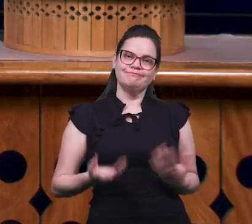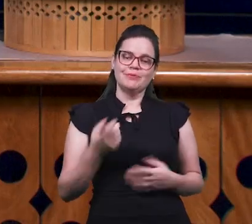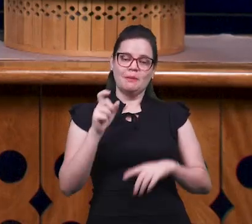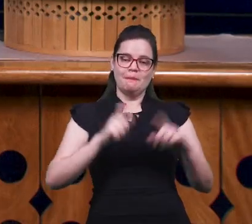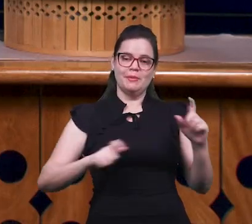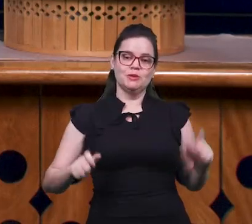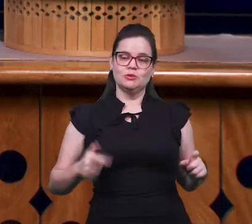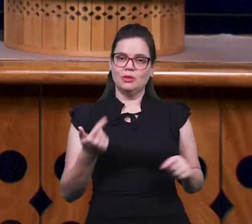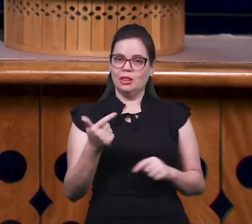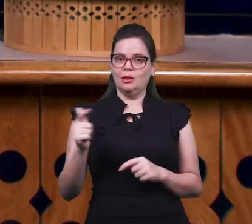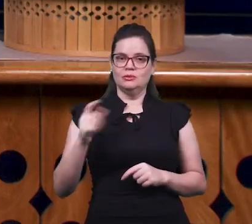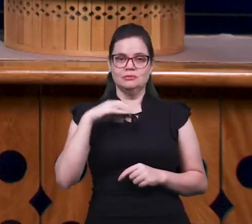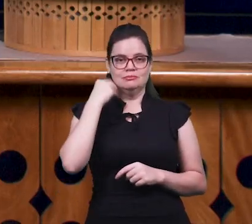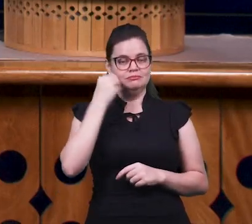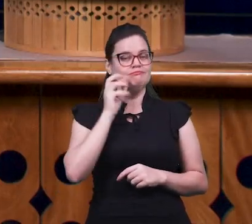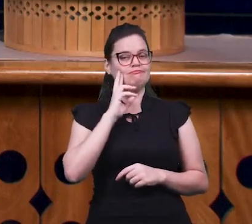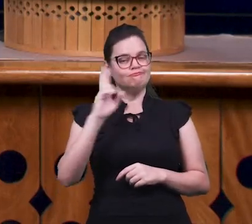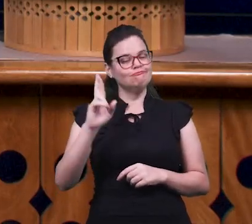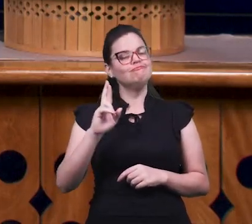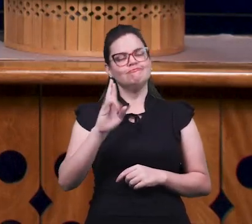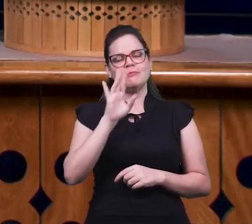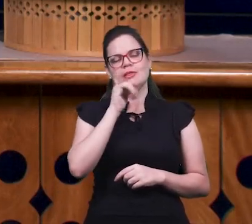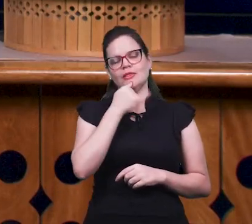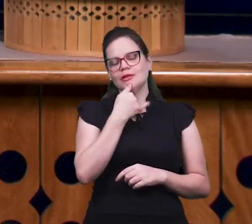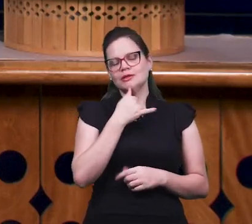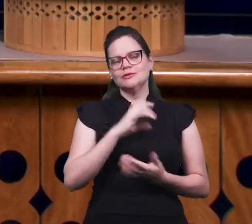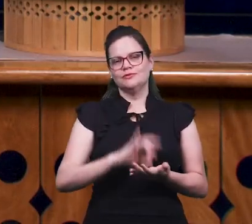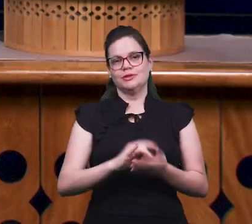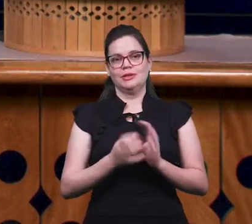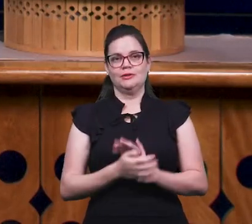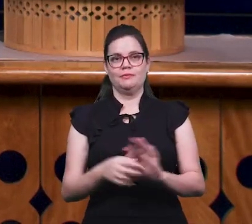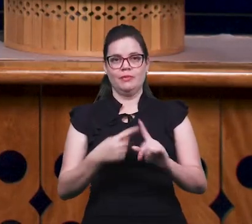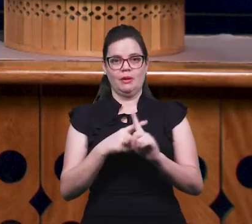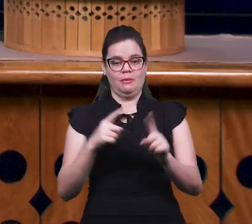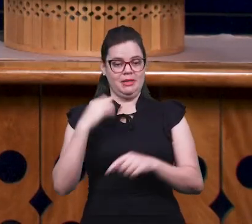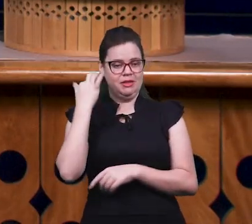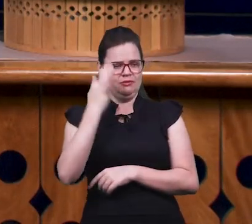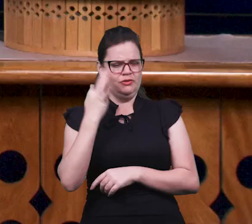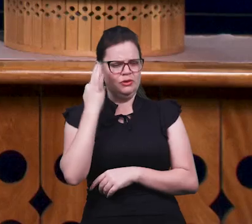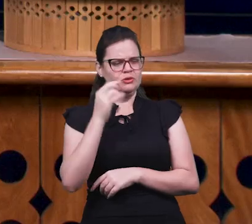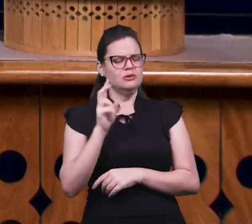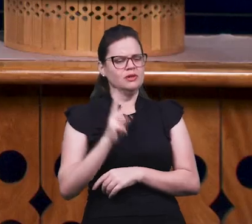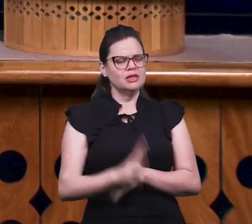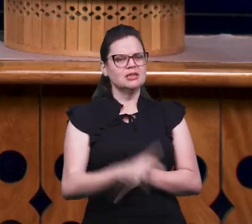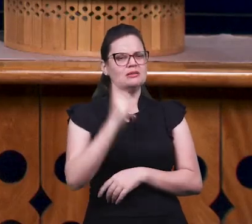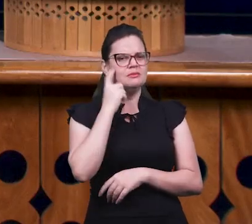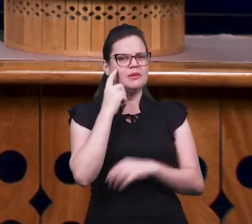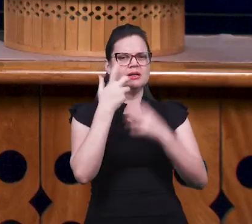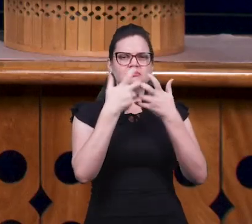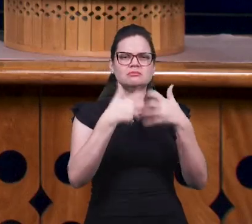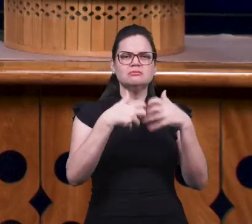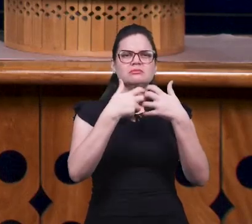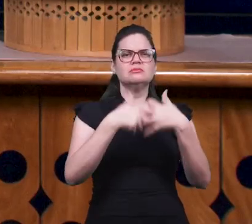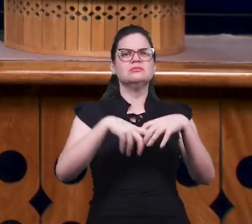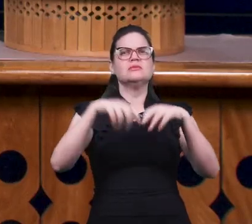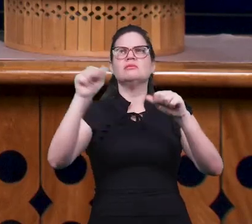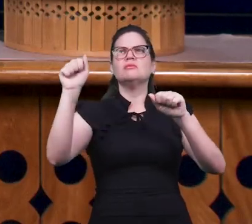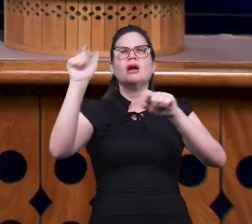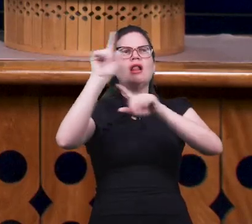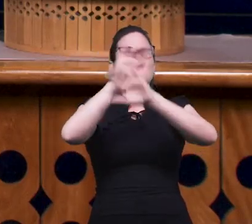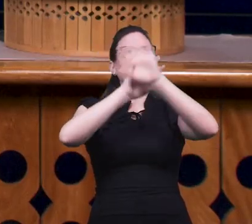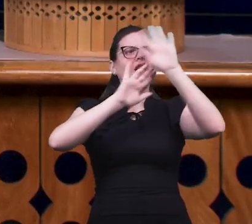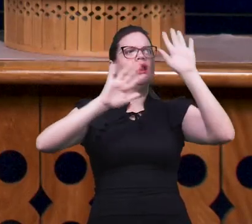tinha um centro da reflexão, a natureza, né? O cosmo, a cosmopologia que chamava, né?